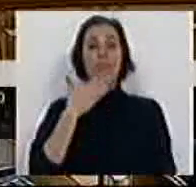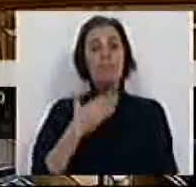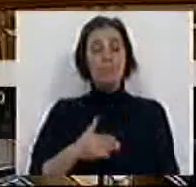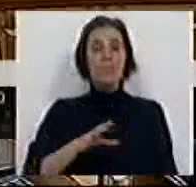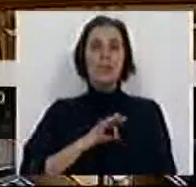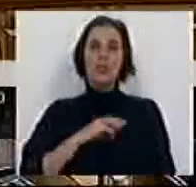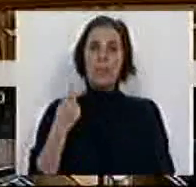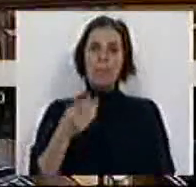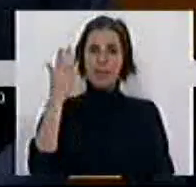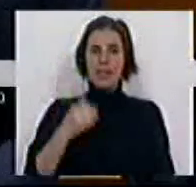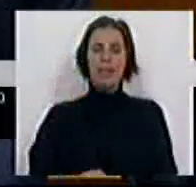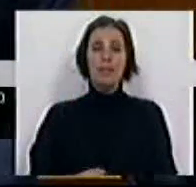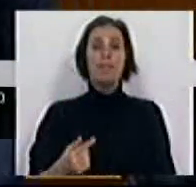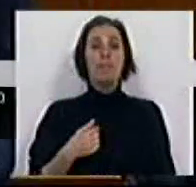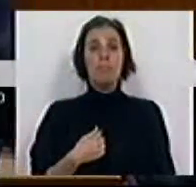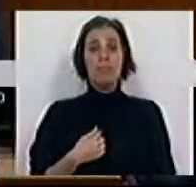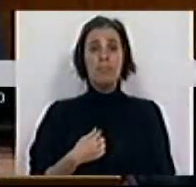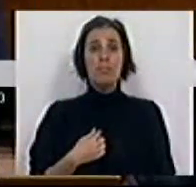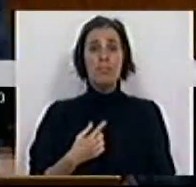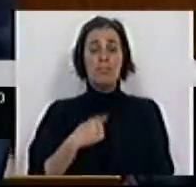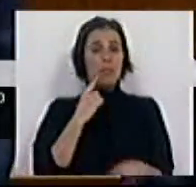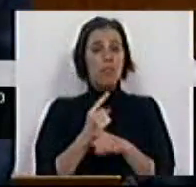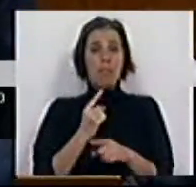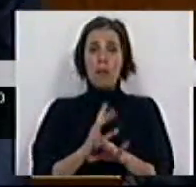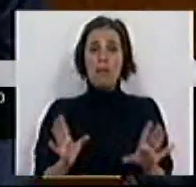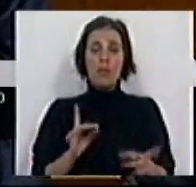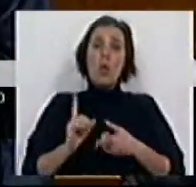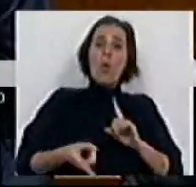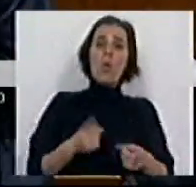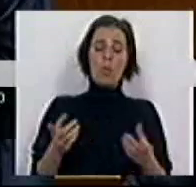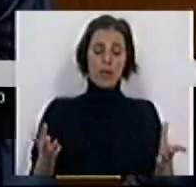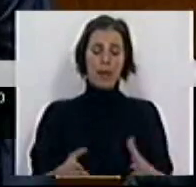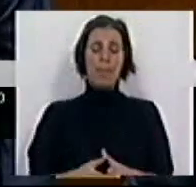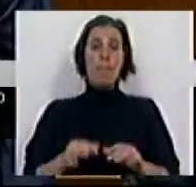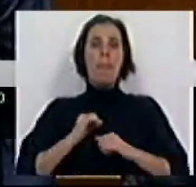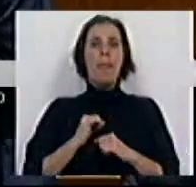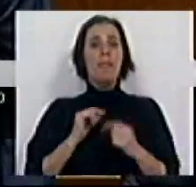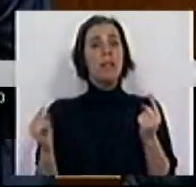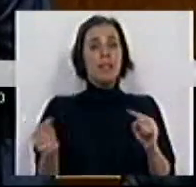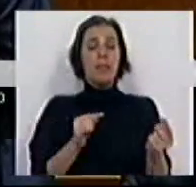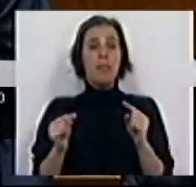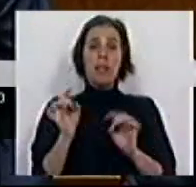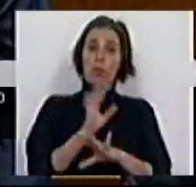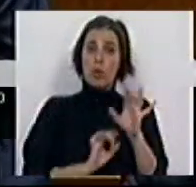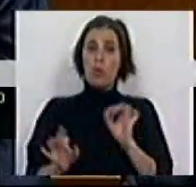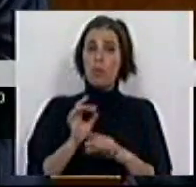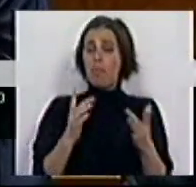Obrigado, Sr. Presidente. Eu vou-me manter dentro daquele que é o nosso debate